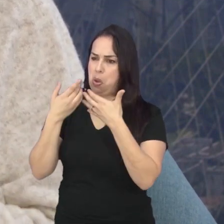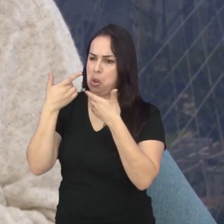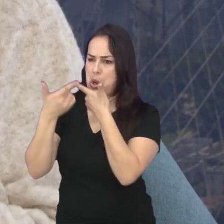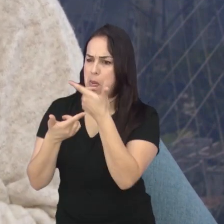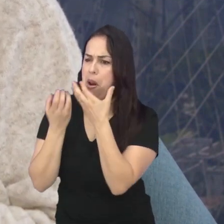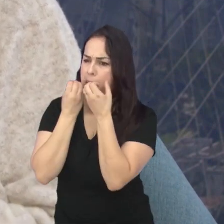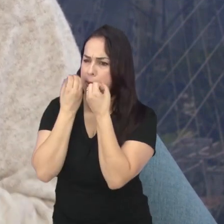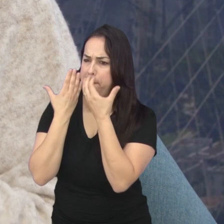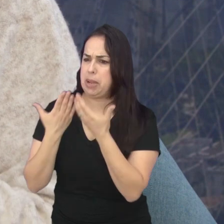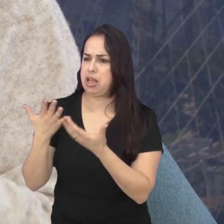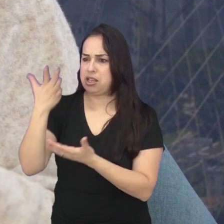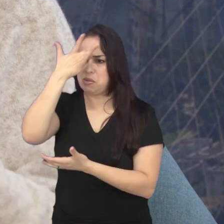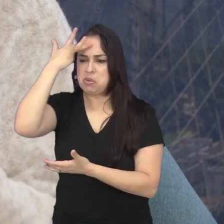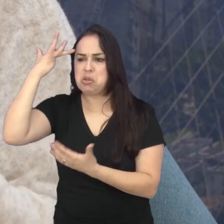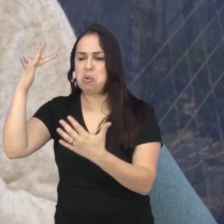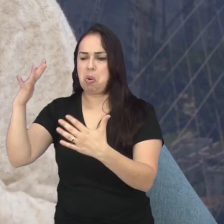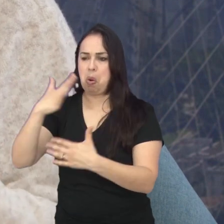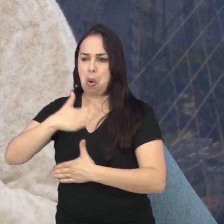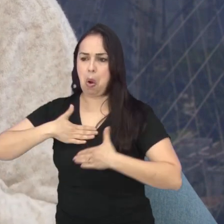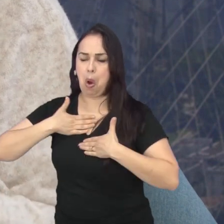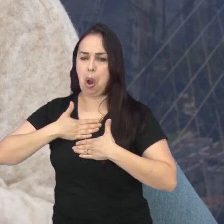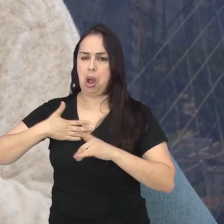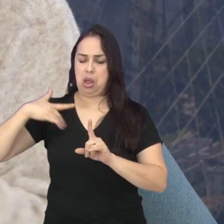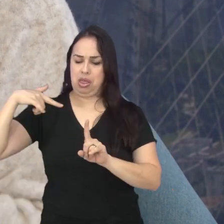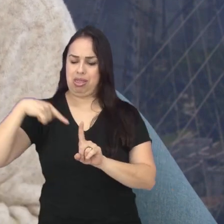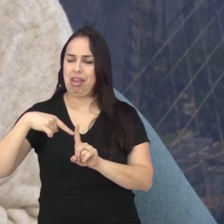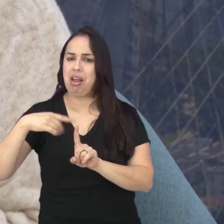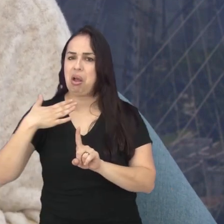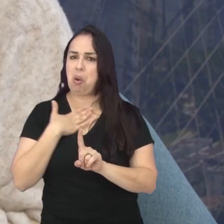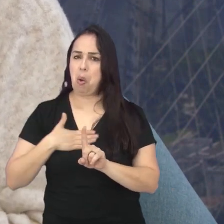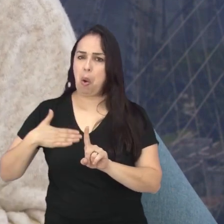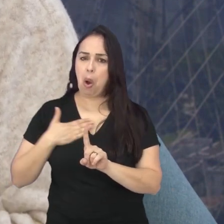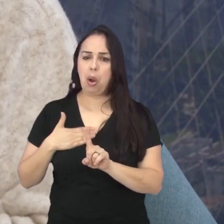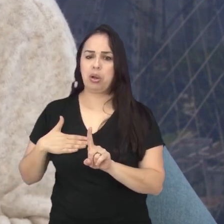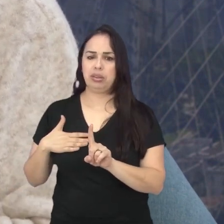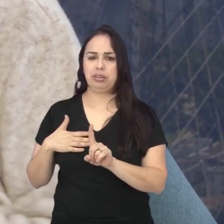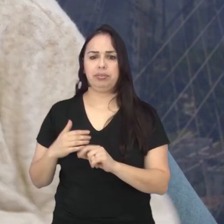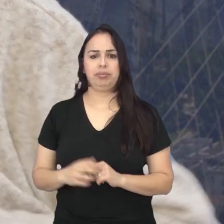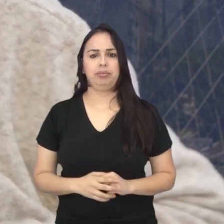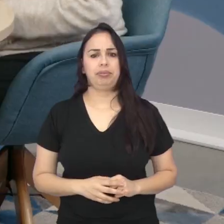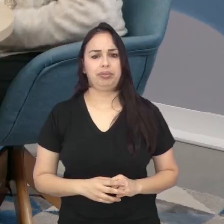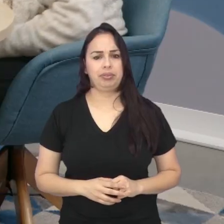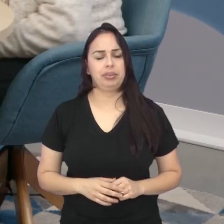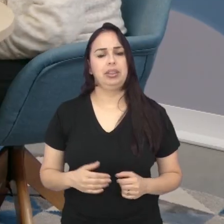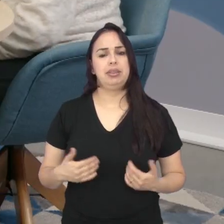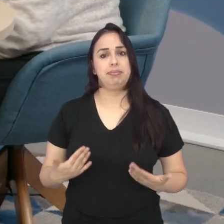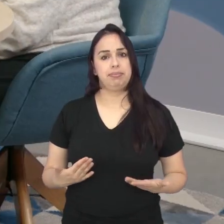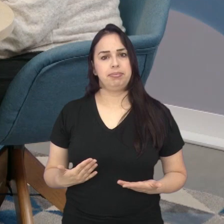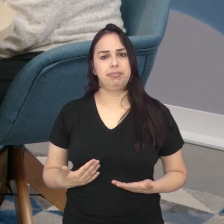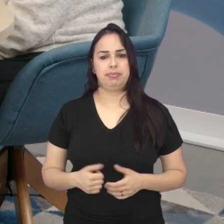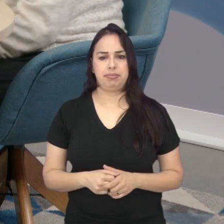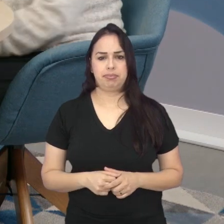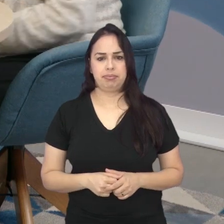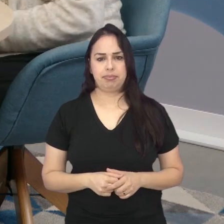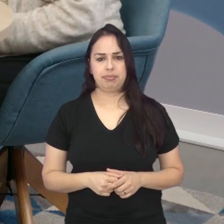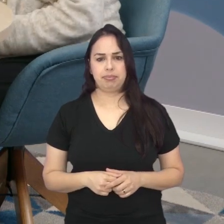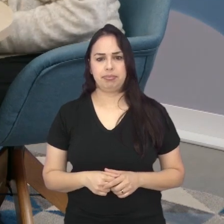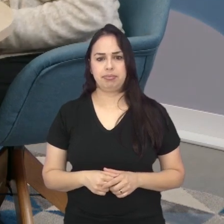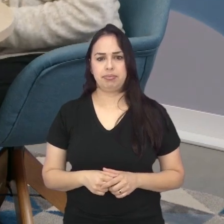papel, né? Então, não quer dizer que aquela relação de trabalho seja funcional também. Uhum. E,